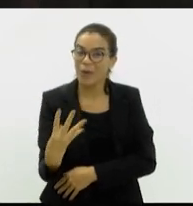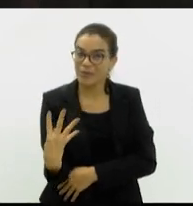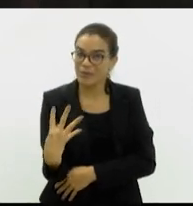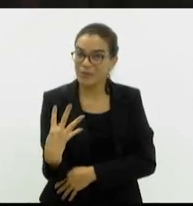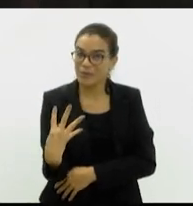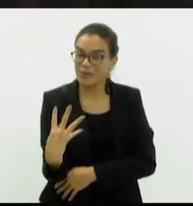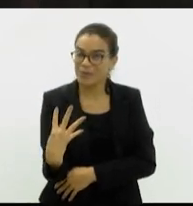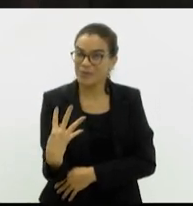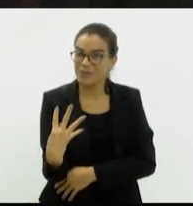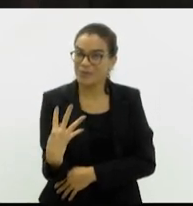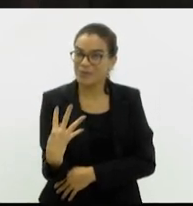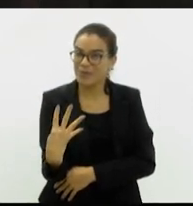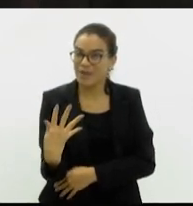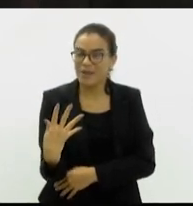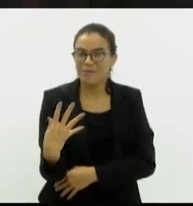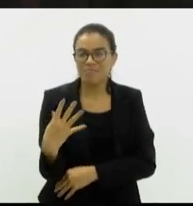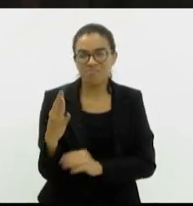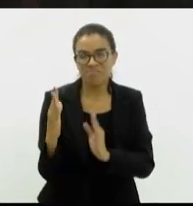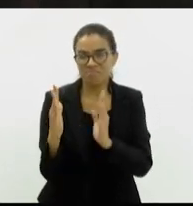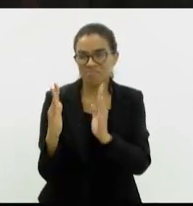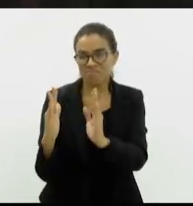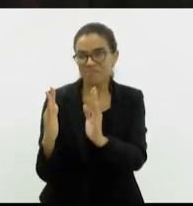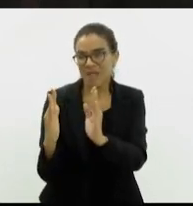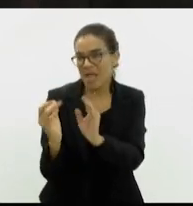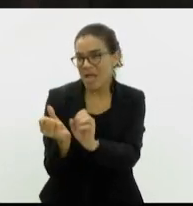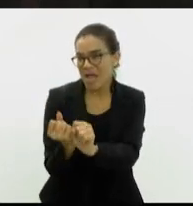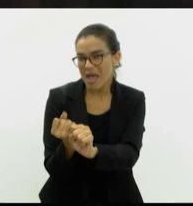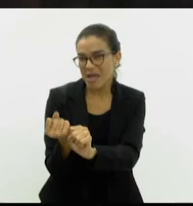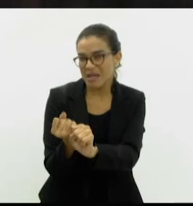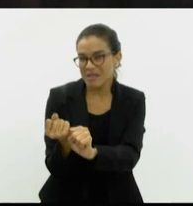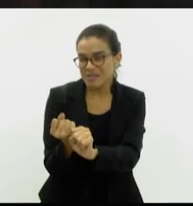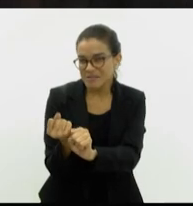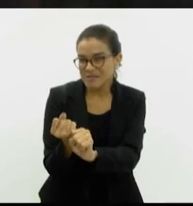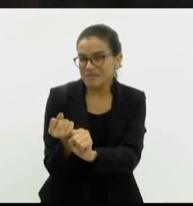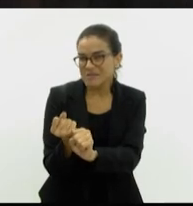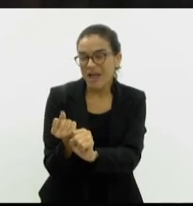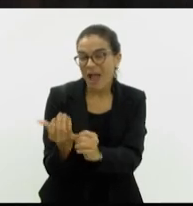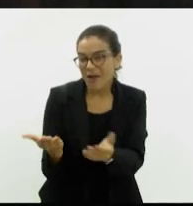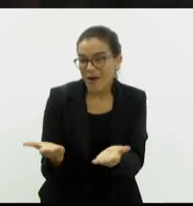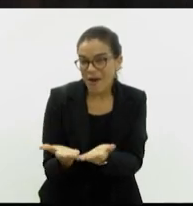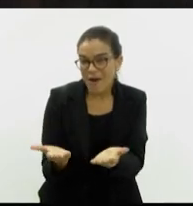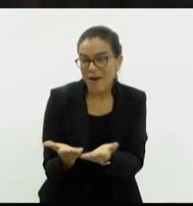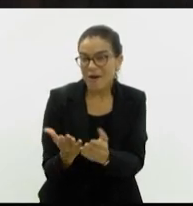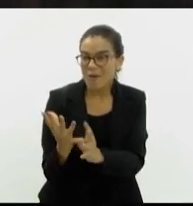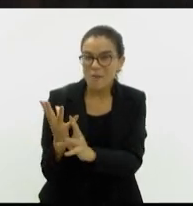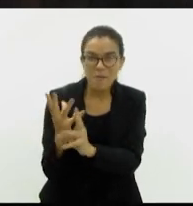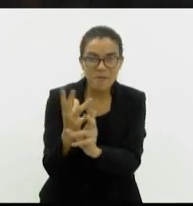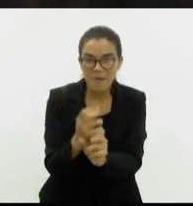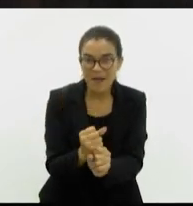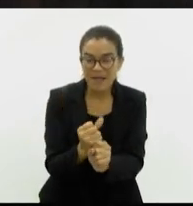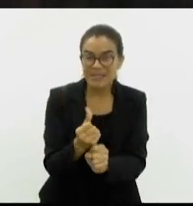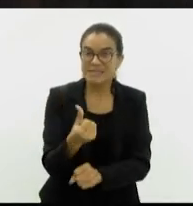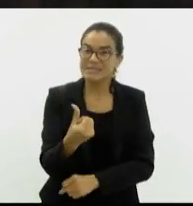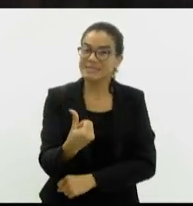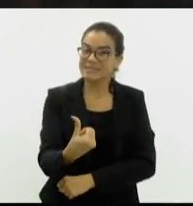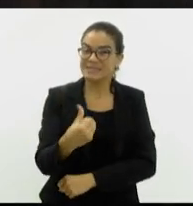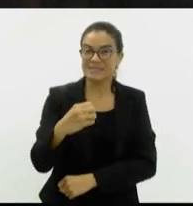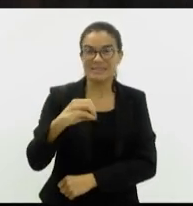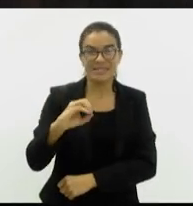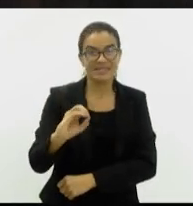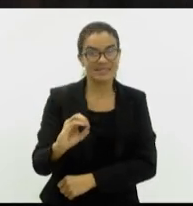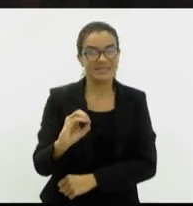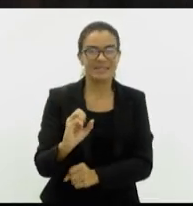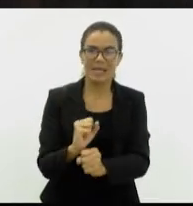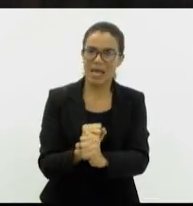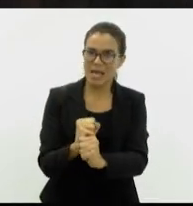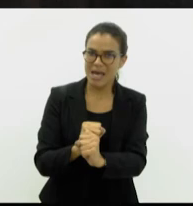1964 este ano completa 60 anos que eu tive minha